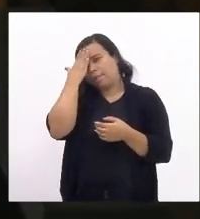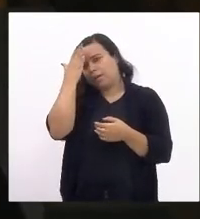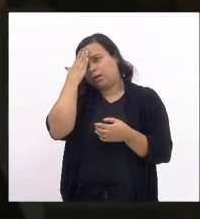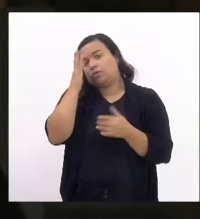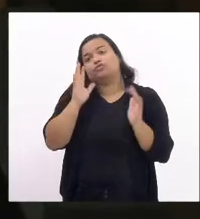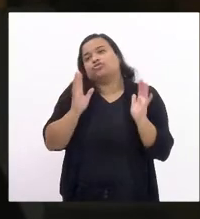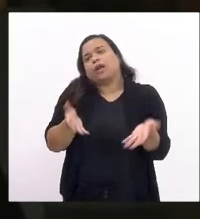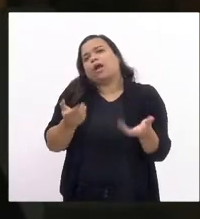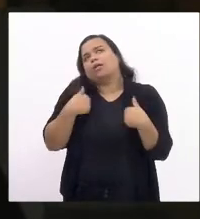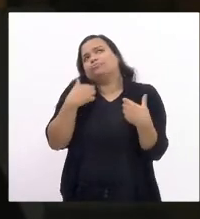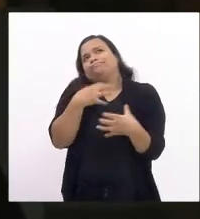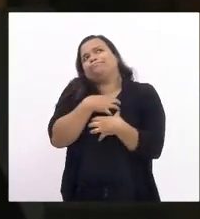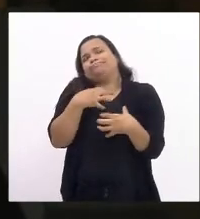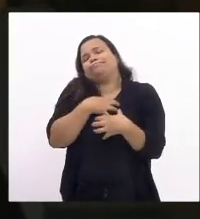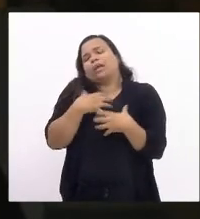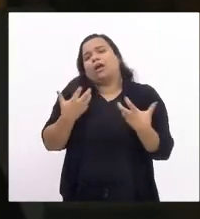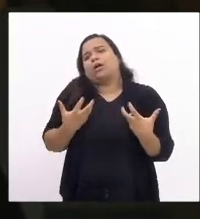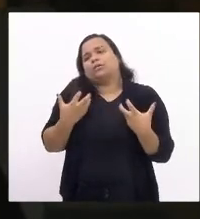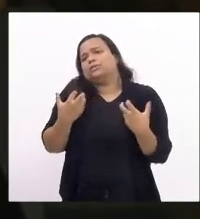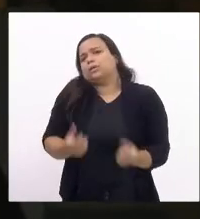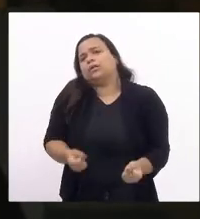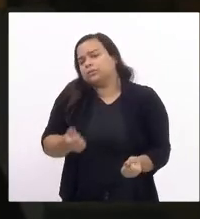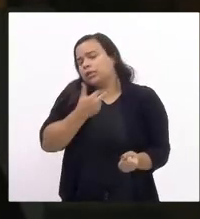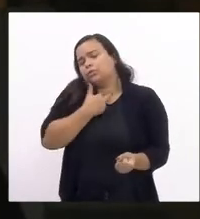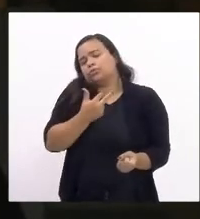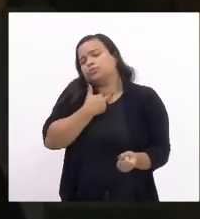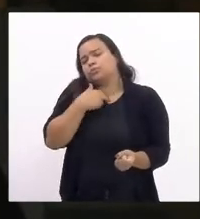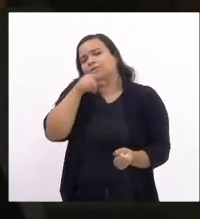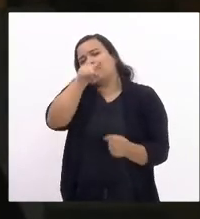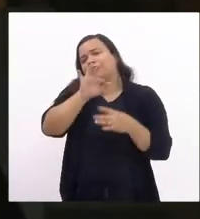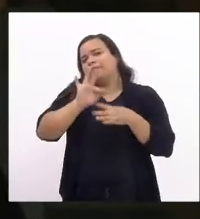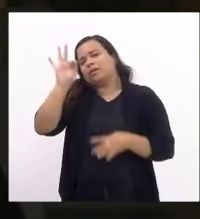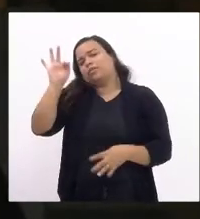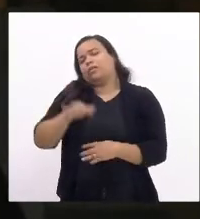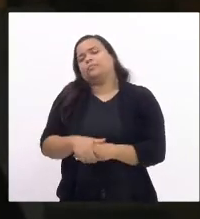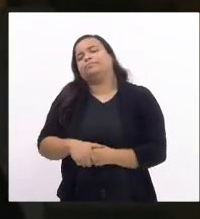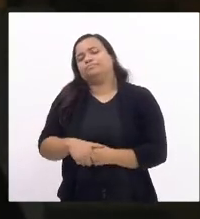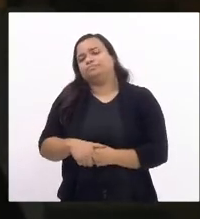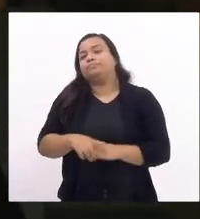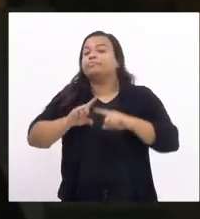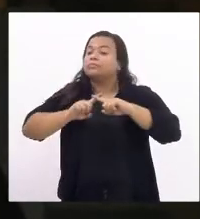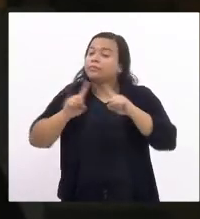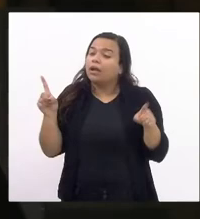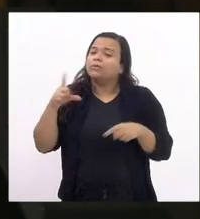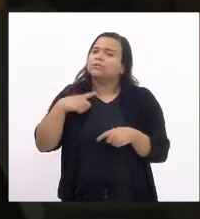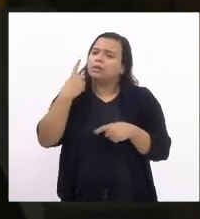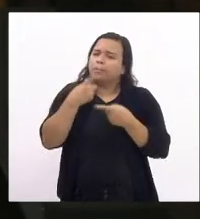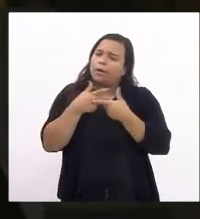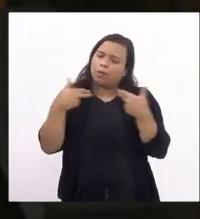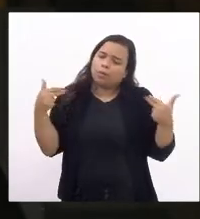me deixa aceitar esta federação. Mas tem algo, senhora